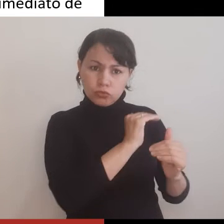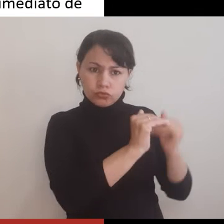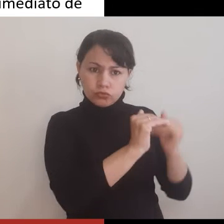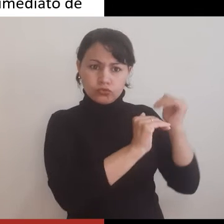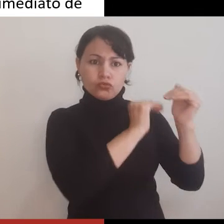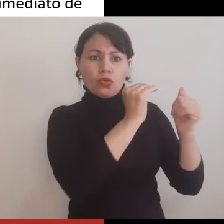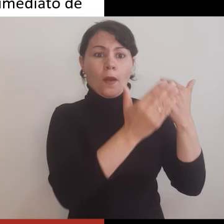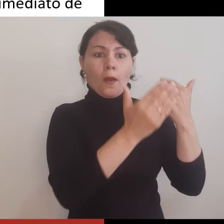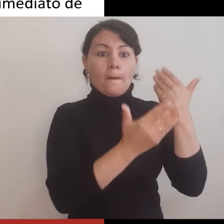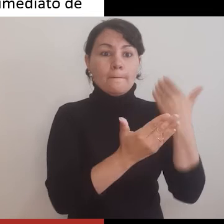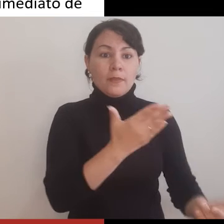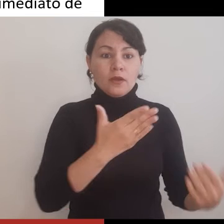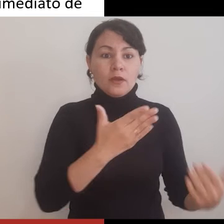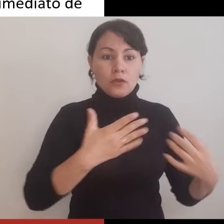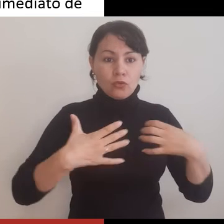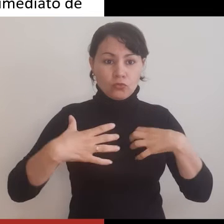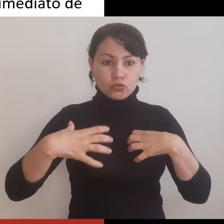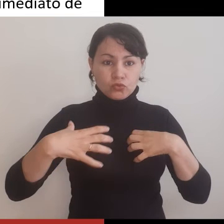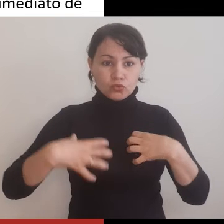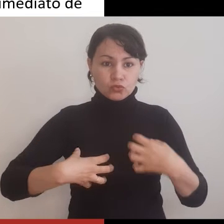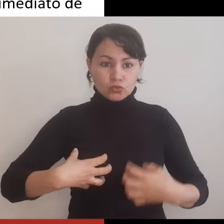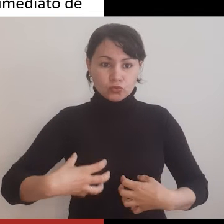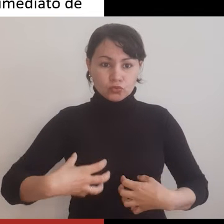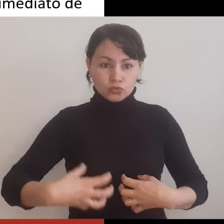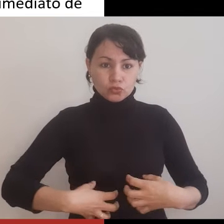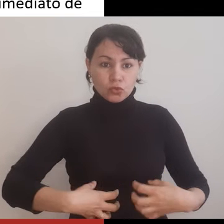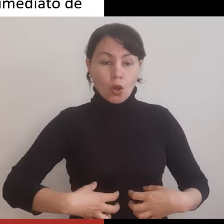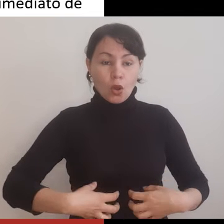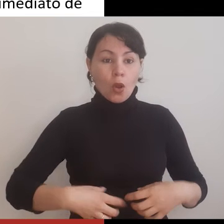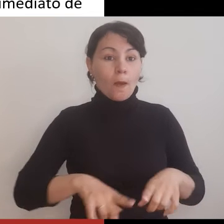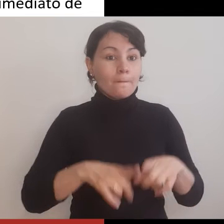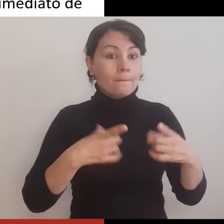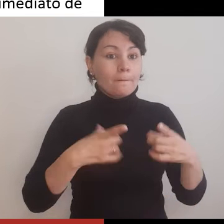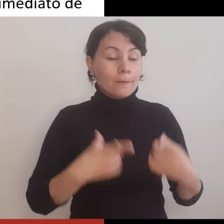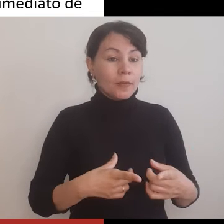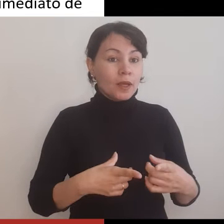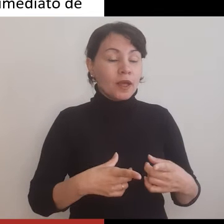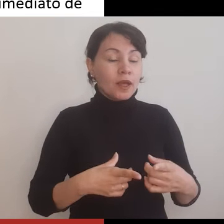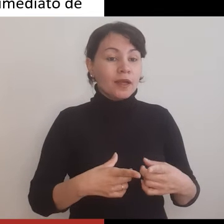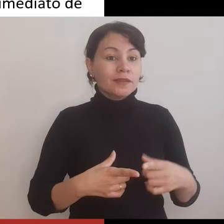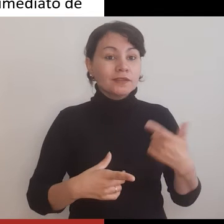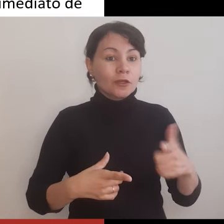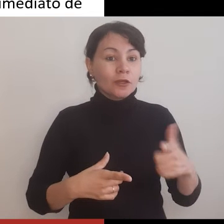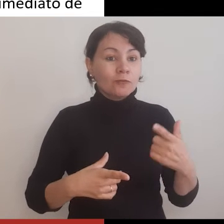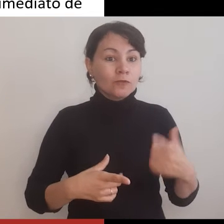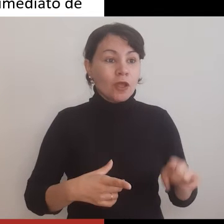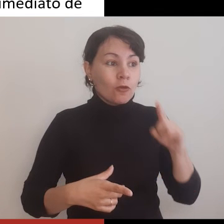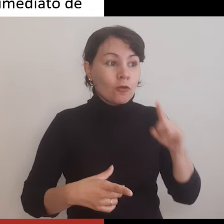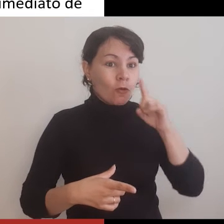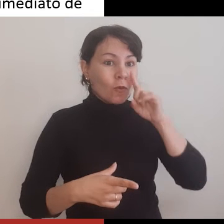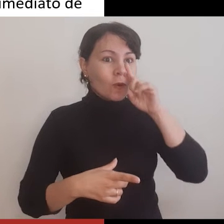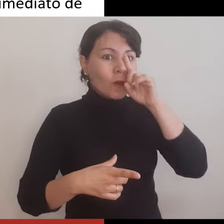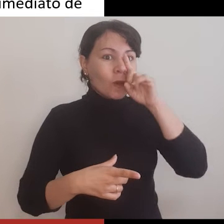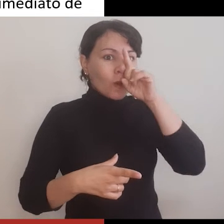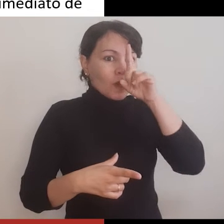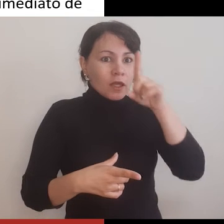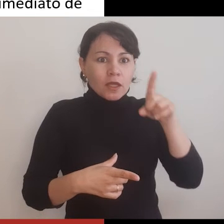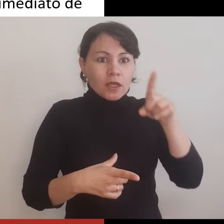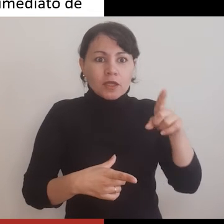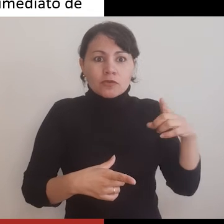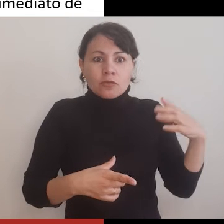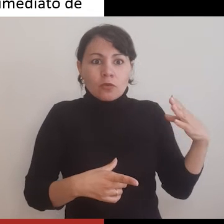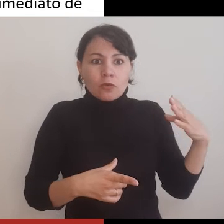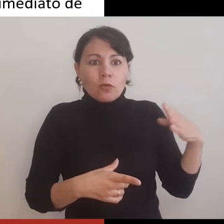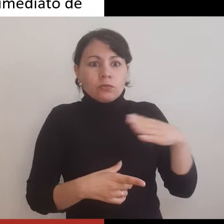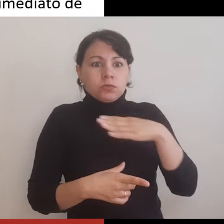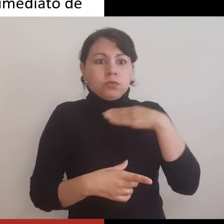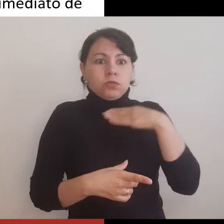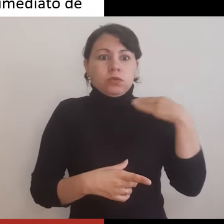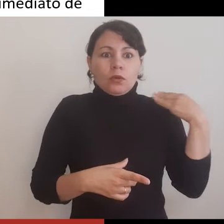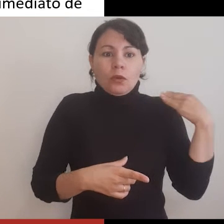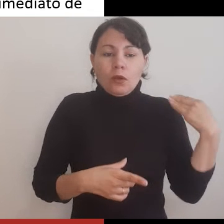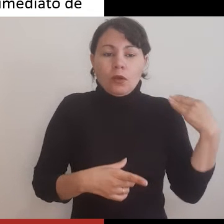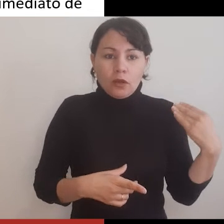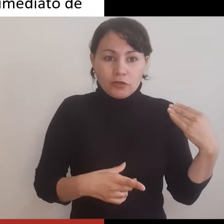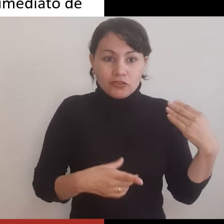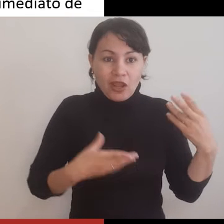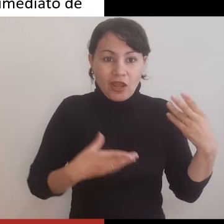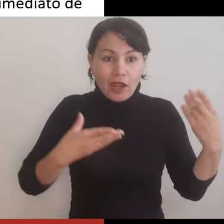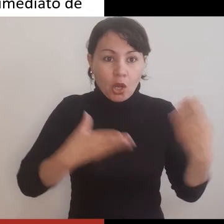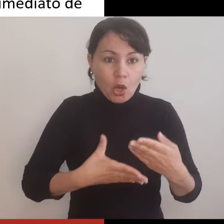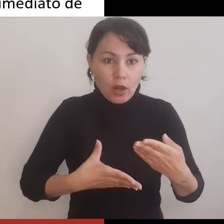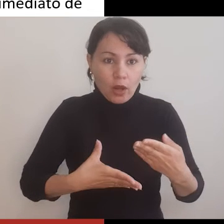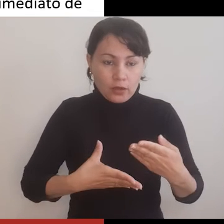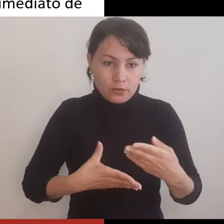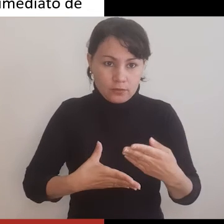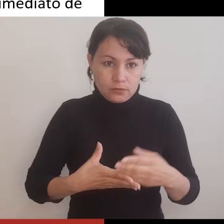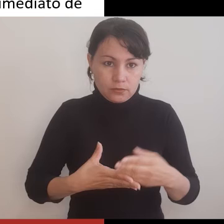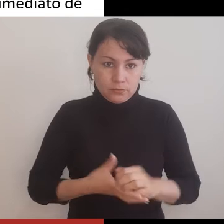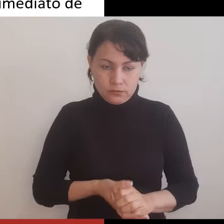falência aguda de órgãos, porém, não existe um caráter de ameaça à vida de forma